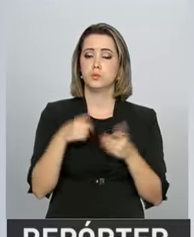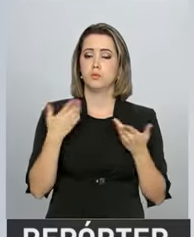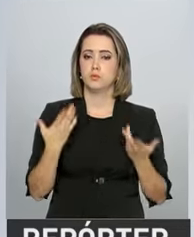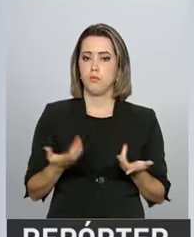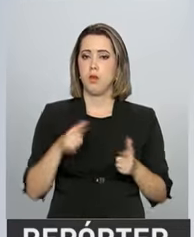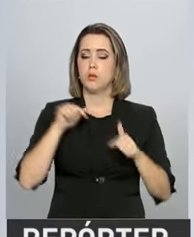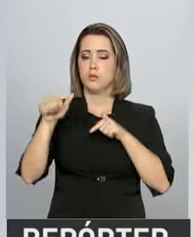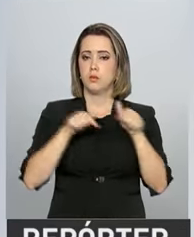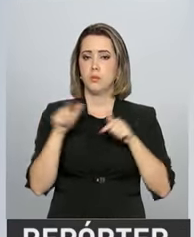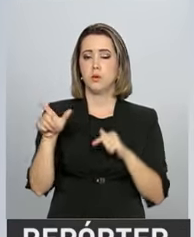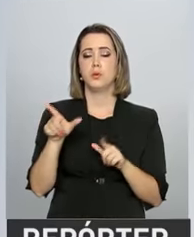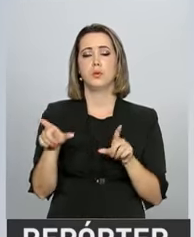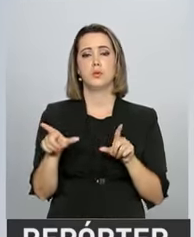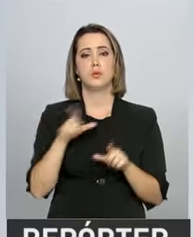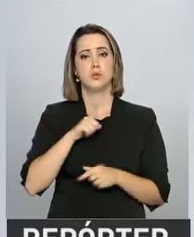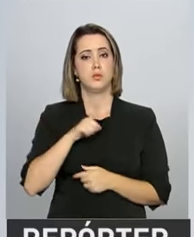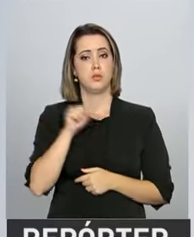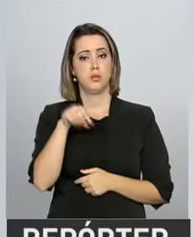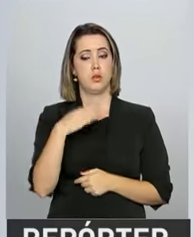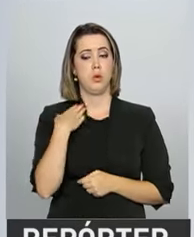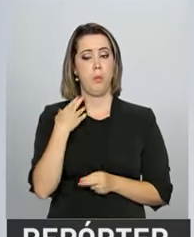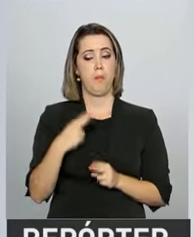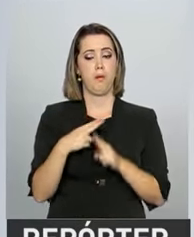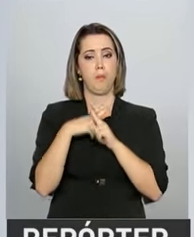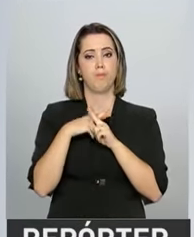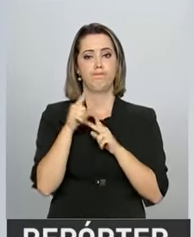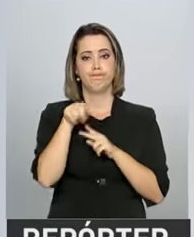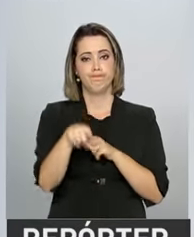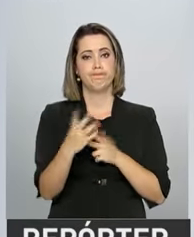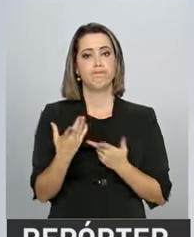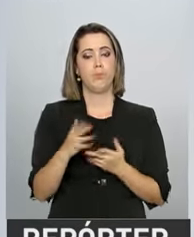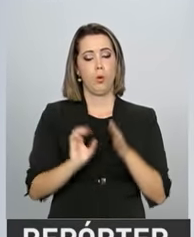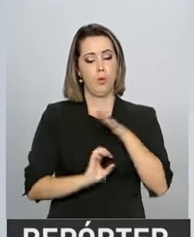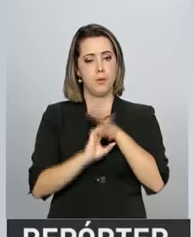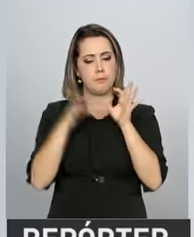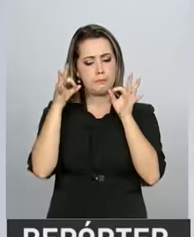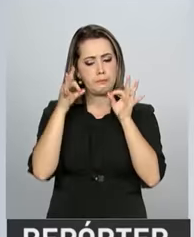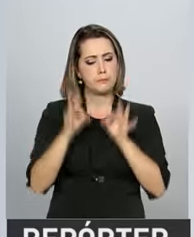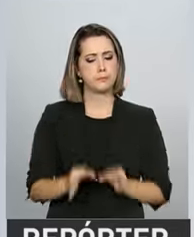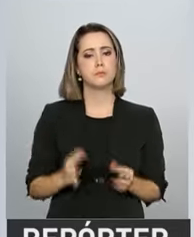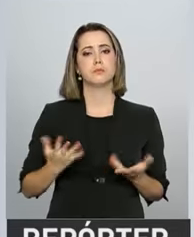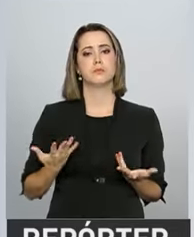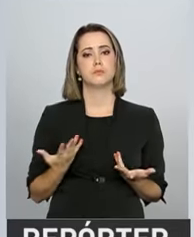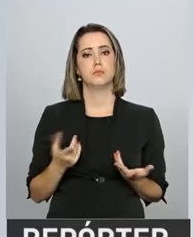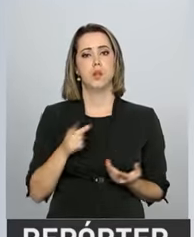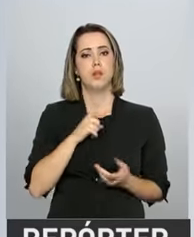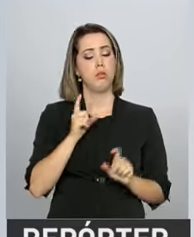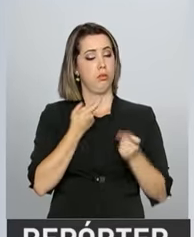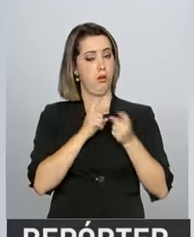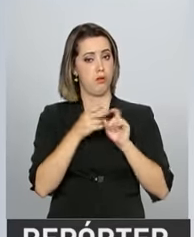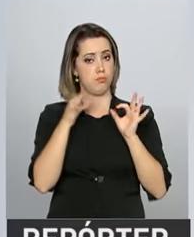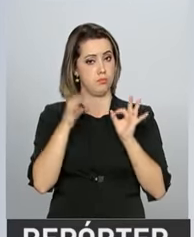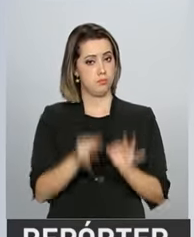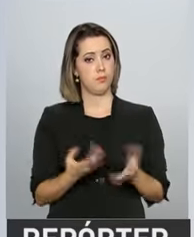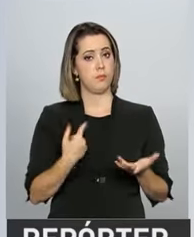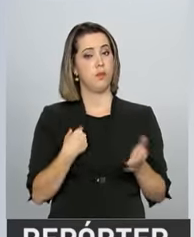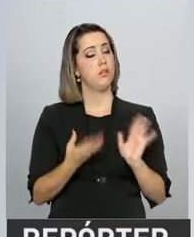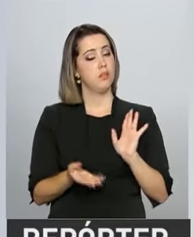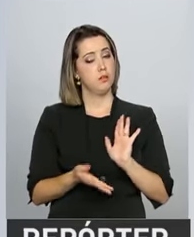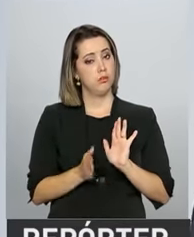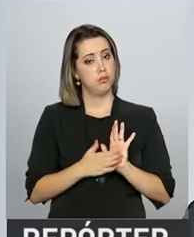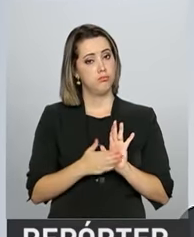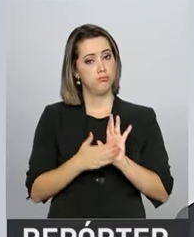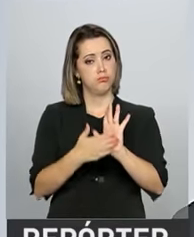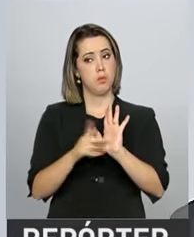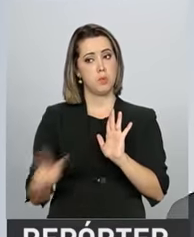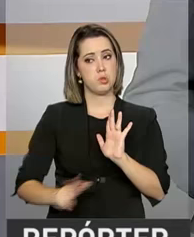os trabalhadores têm na caixa econômica uma empresa sólida e que tem gestão e que tem dado